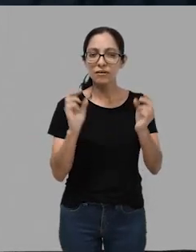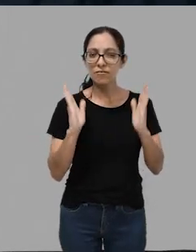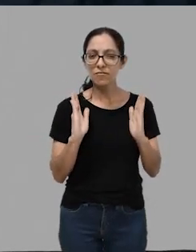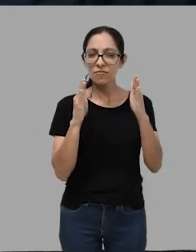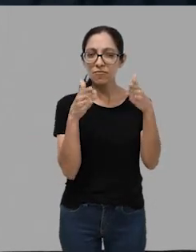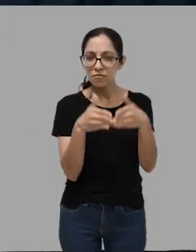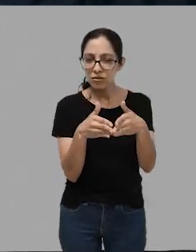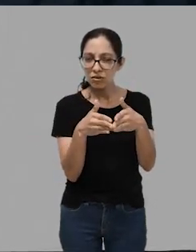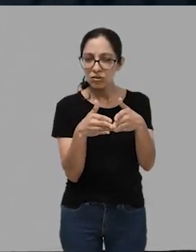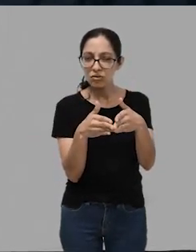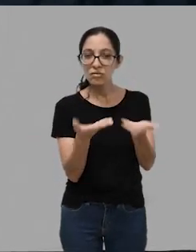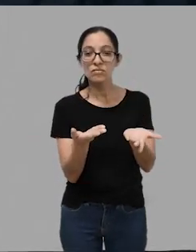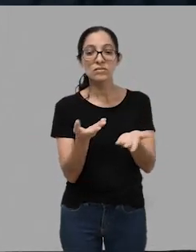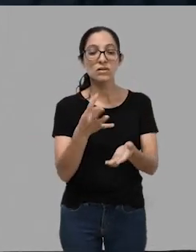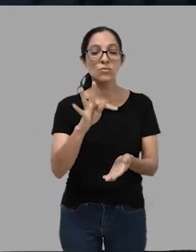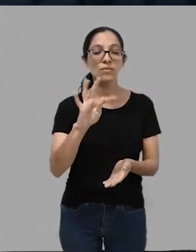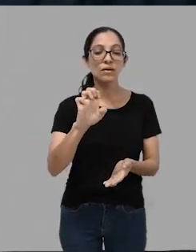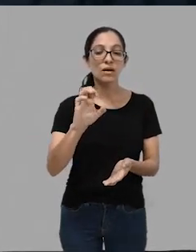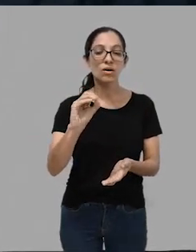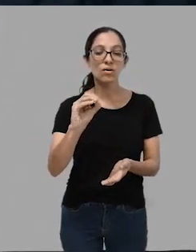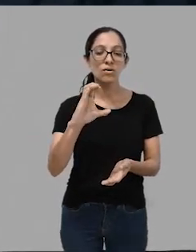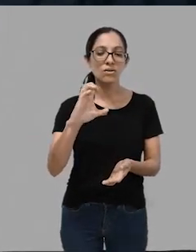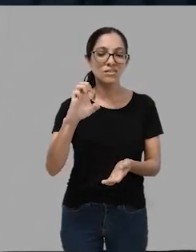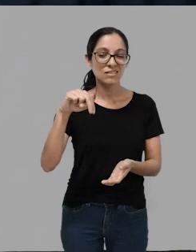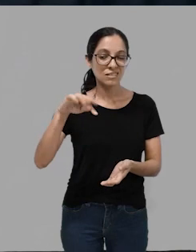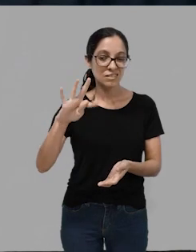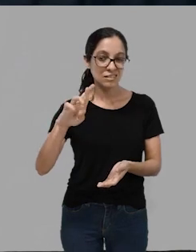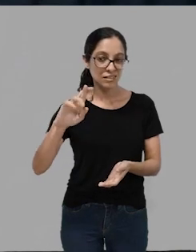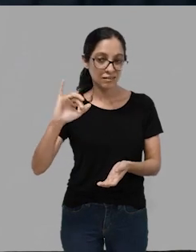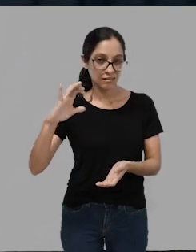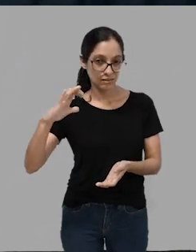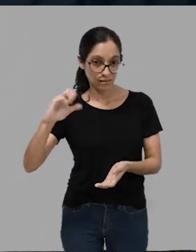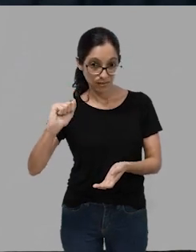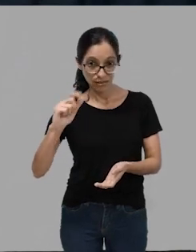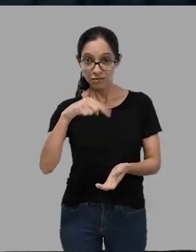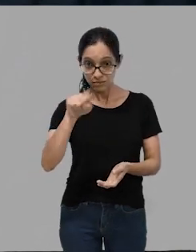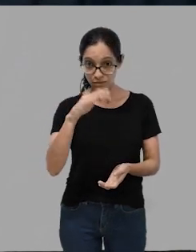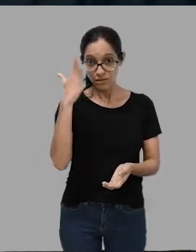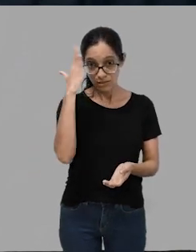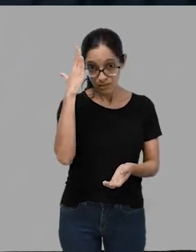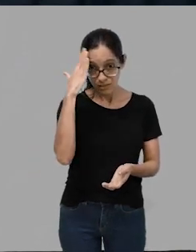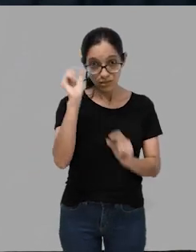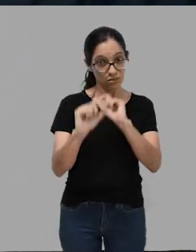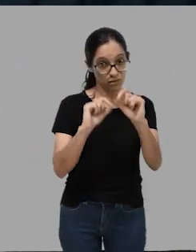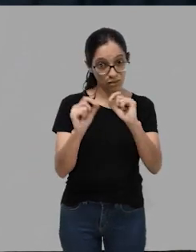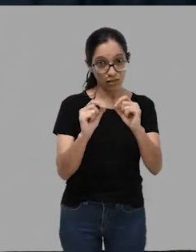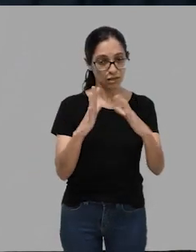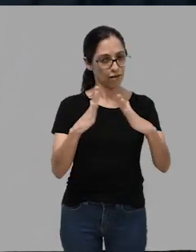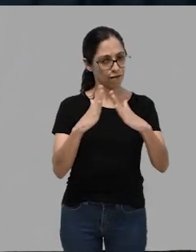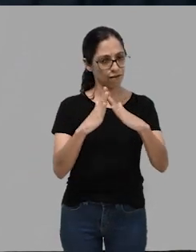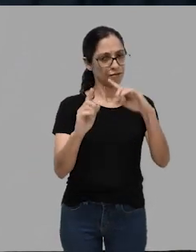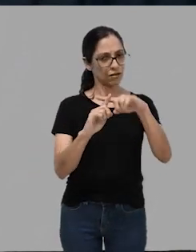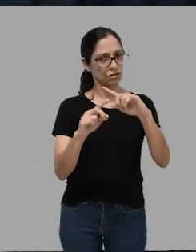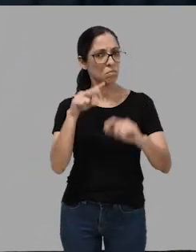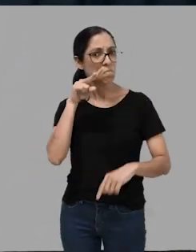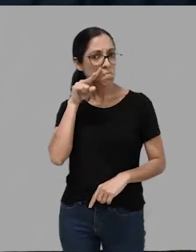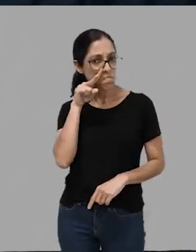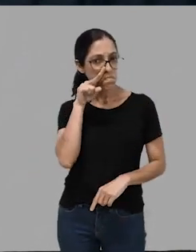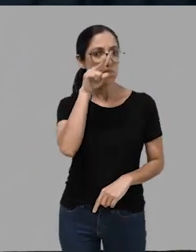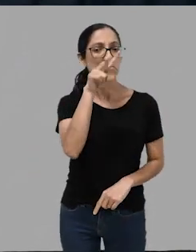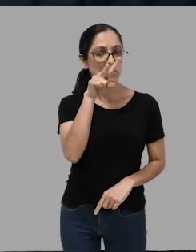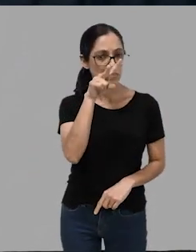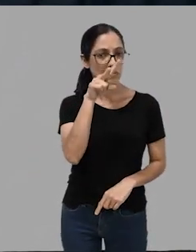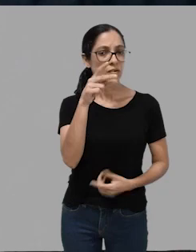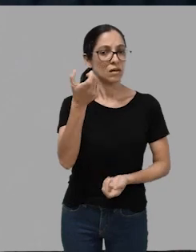é você sabe que a igreja tinha um grande domínio é cultural econômico também né Igreja